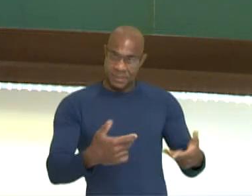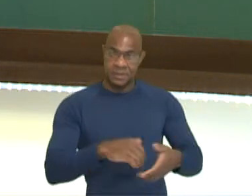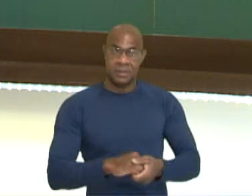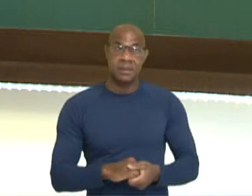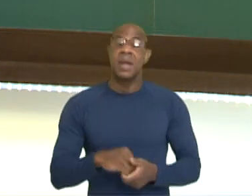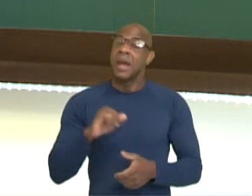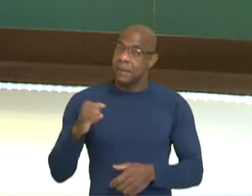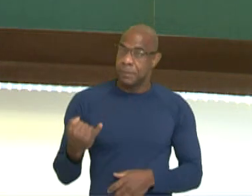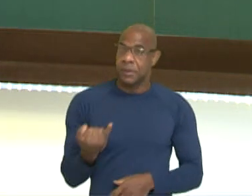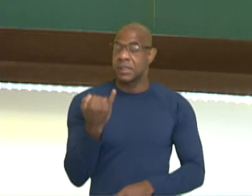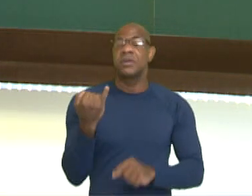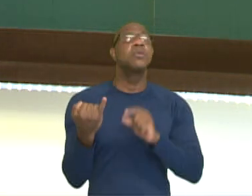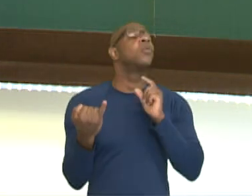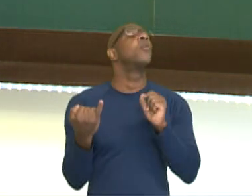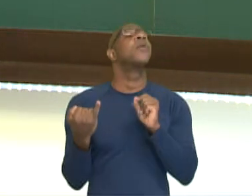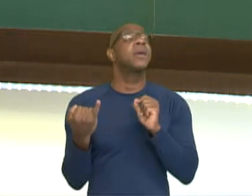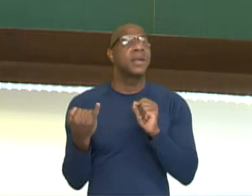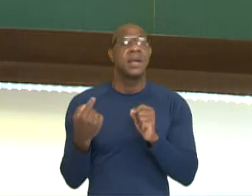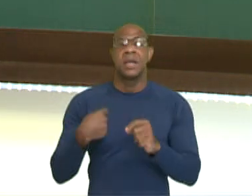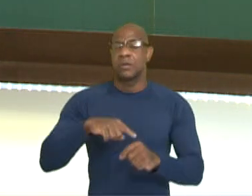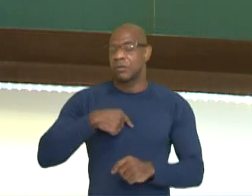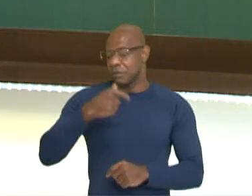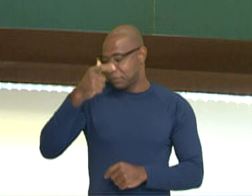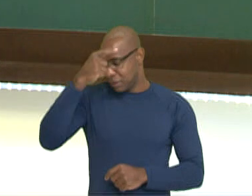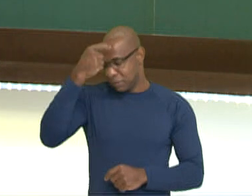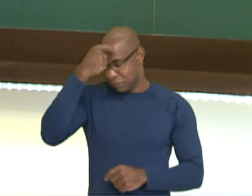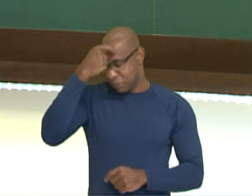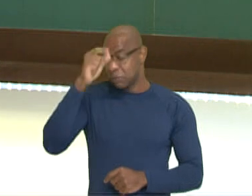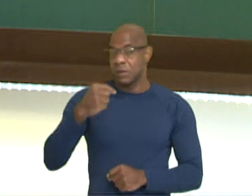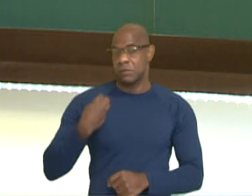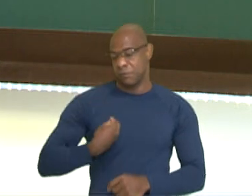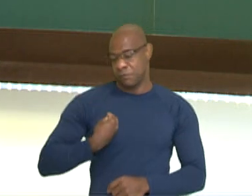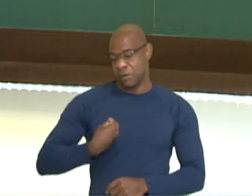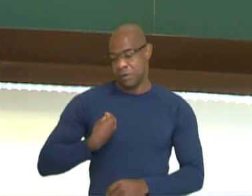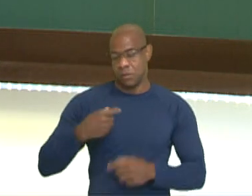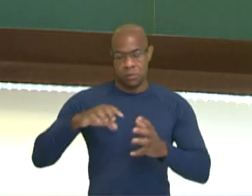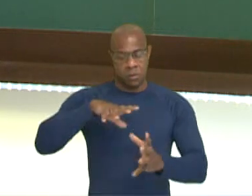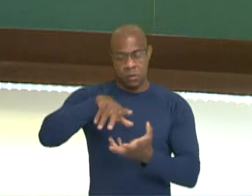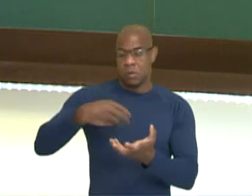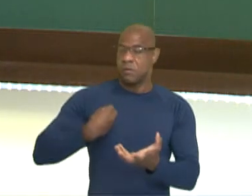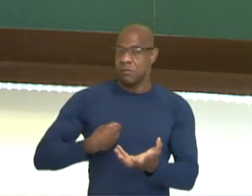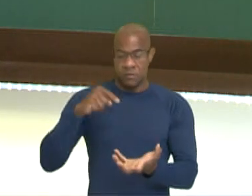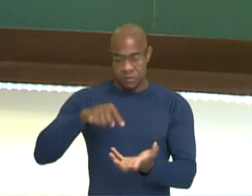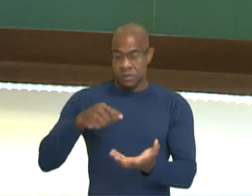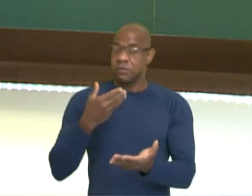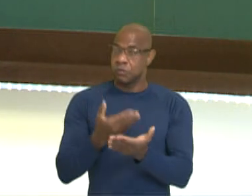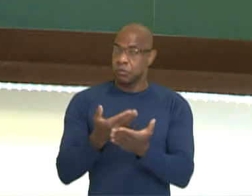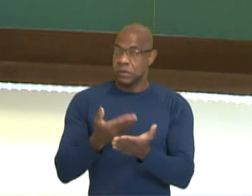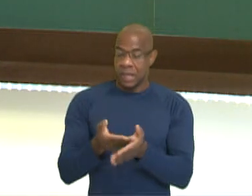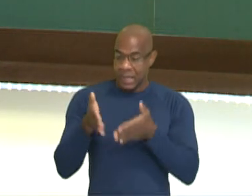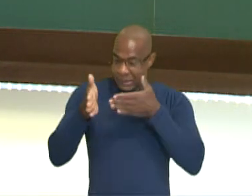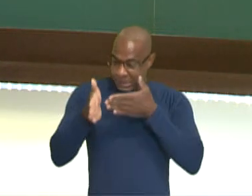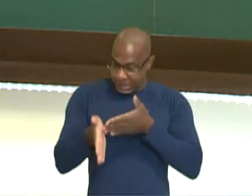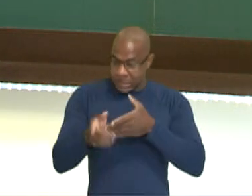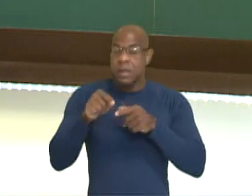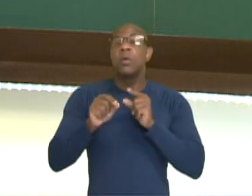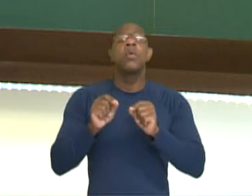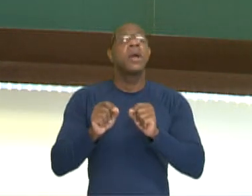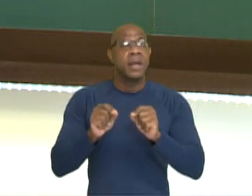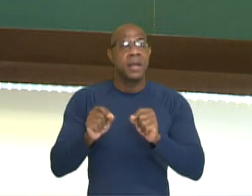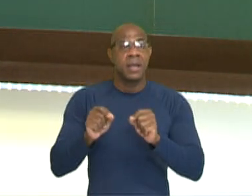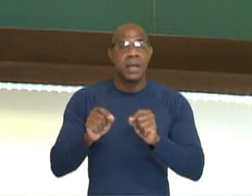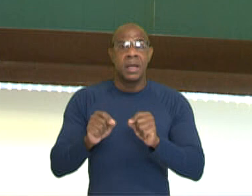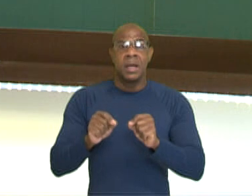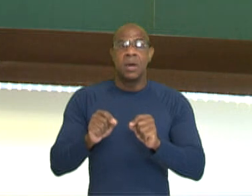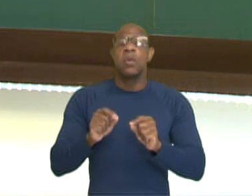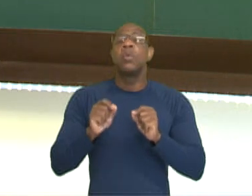isso é importantíssimo termos ciência do planeta em que nós vivemos e estudar com fidelidade aos